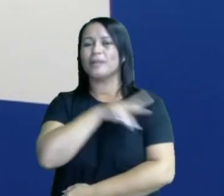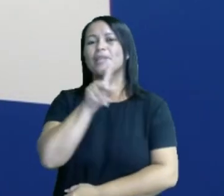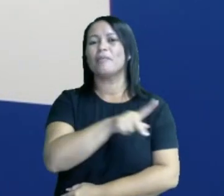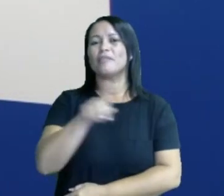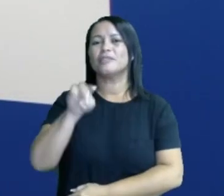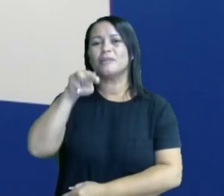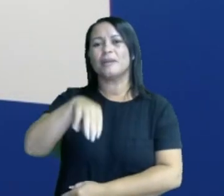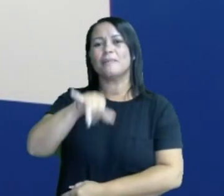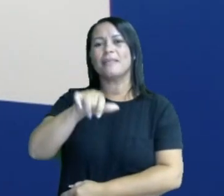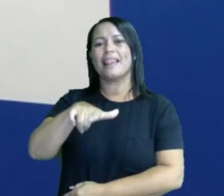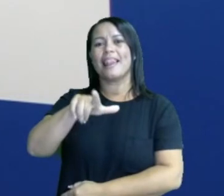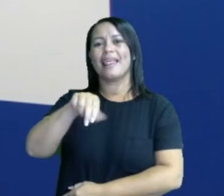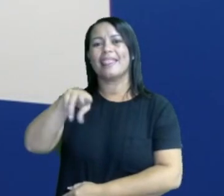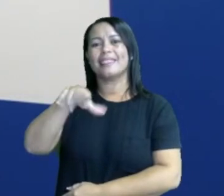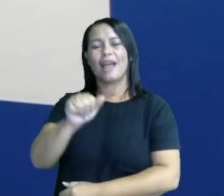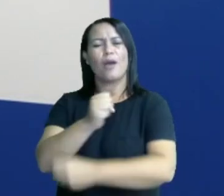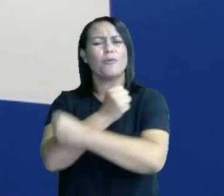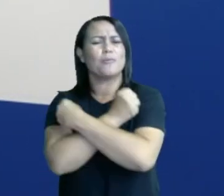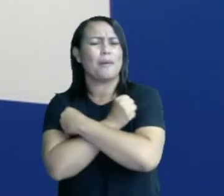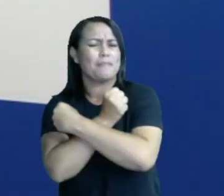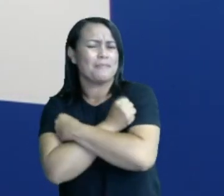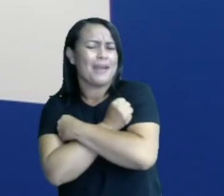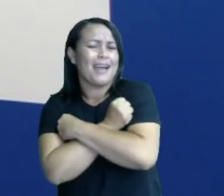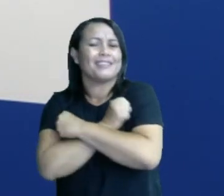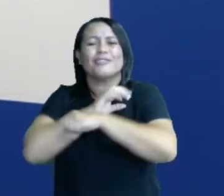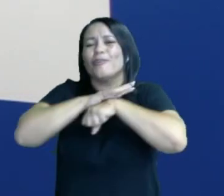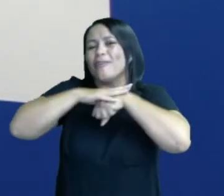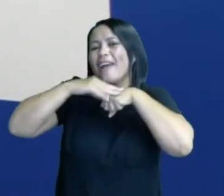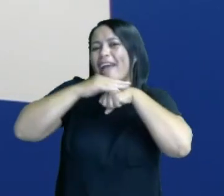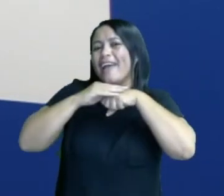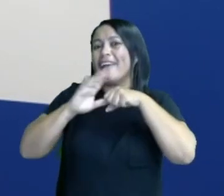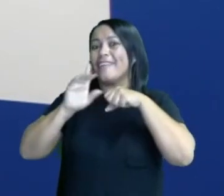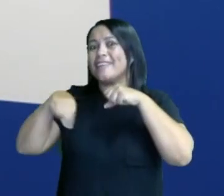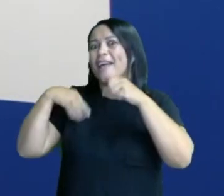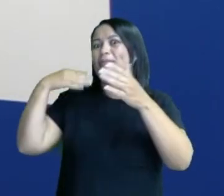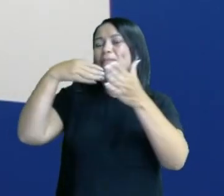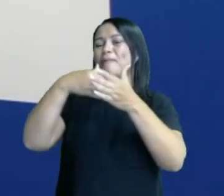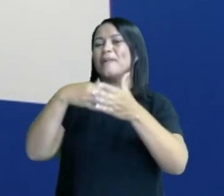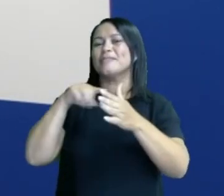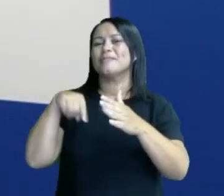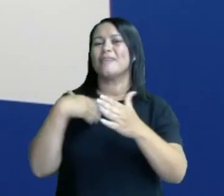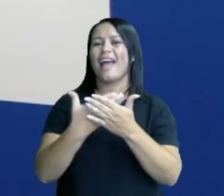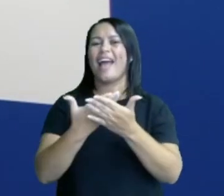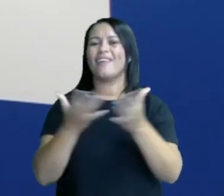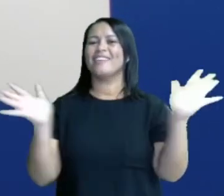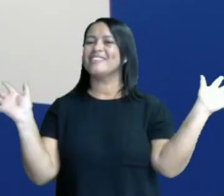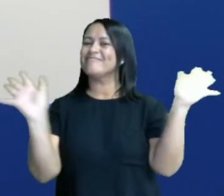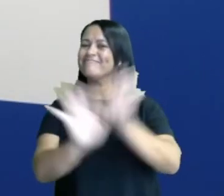professora Milena Cavalcante. Um abraço carinhoso para vocês e até a nossa próxima aula.